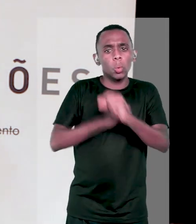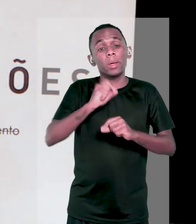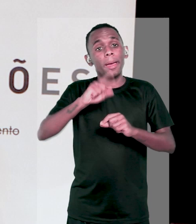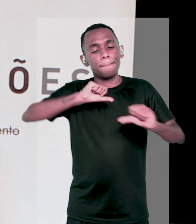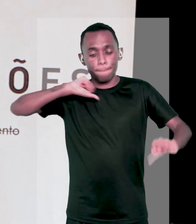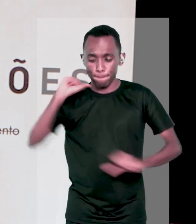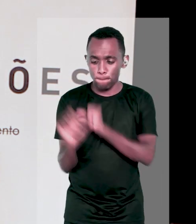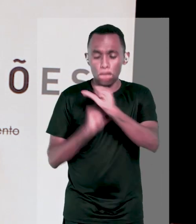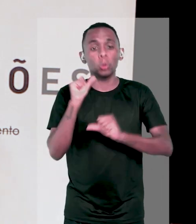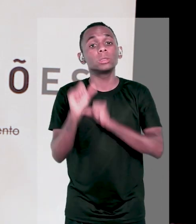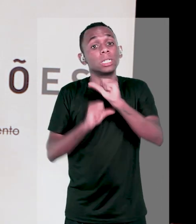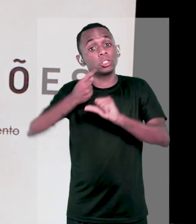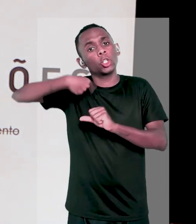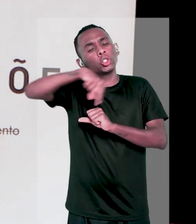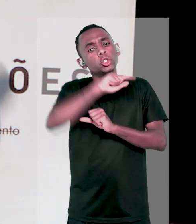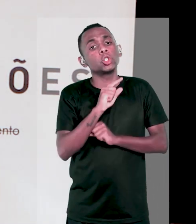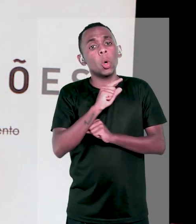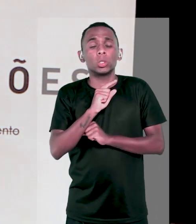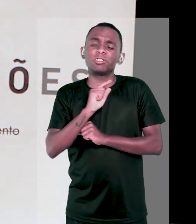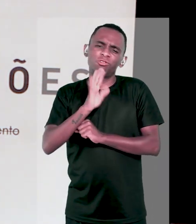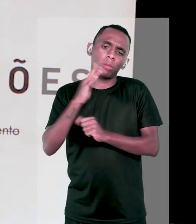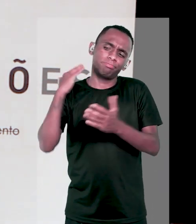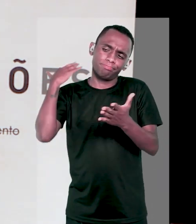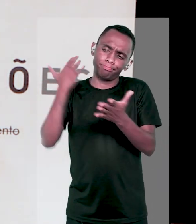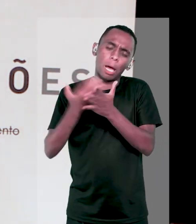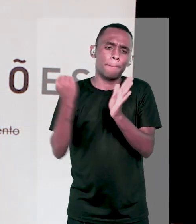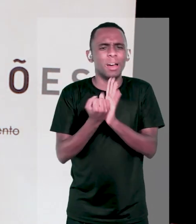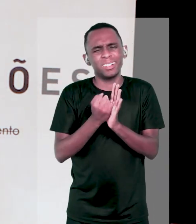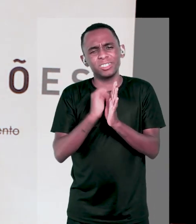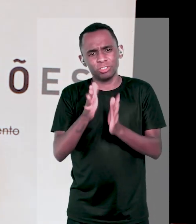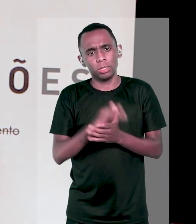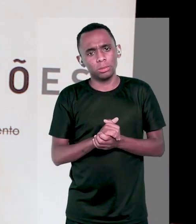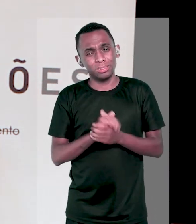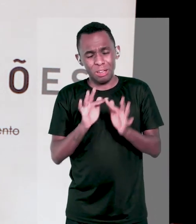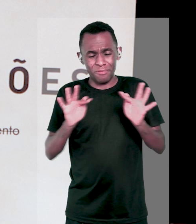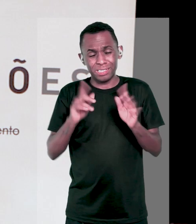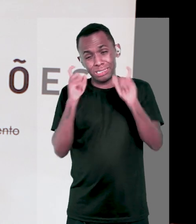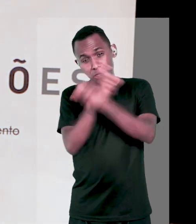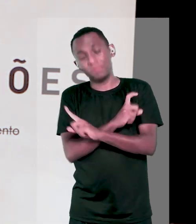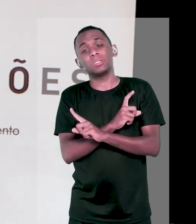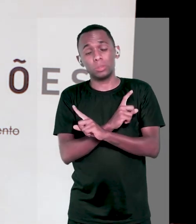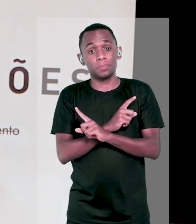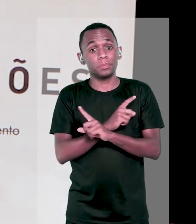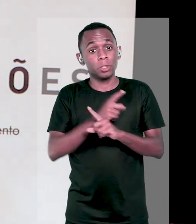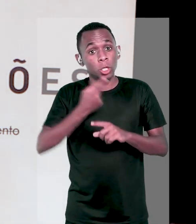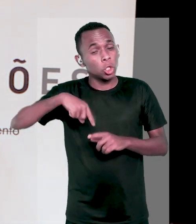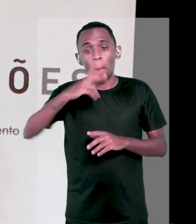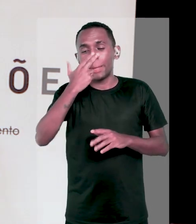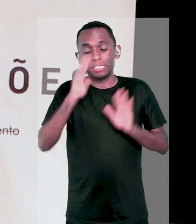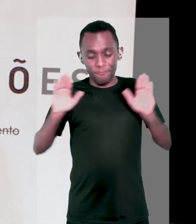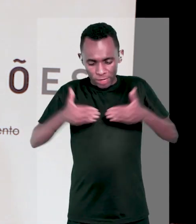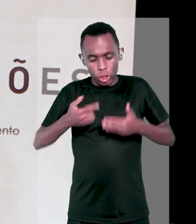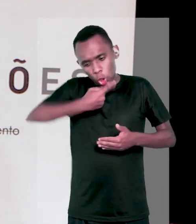é isso nós somos fechados em nós nós somos fechados em nós e nós como é que nós vamos como é que nós saímos de nós nós